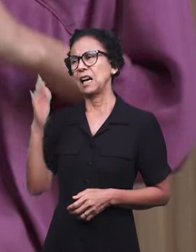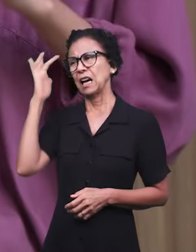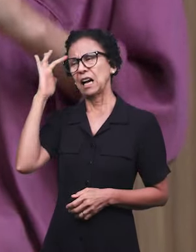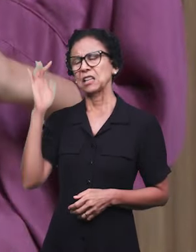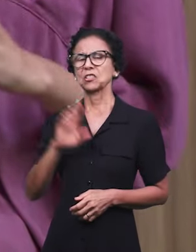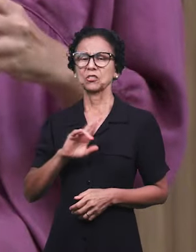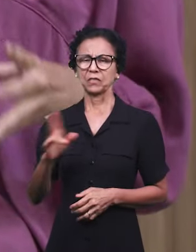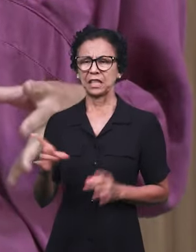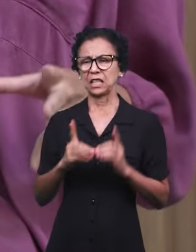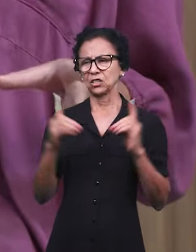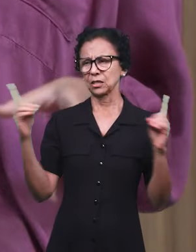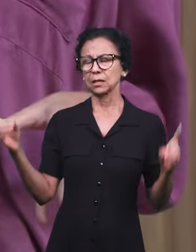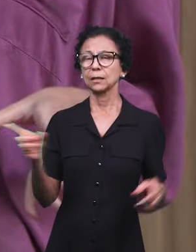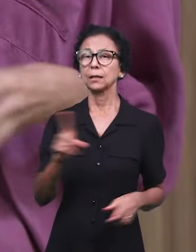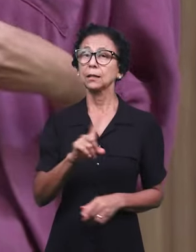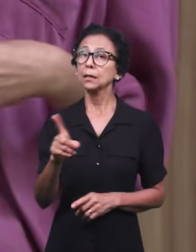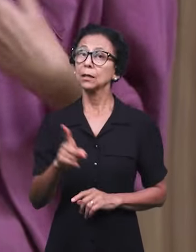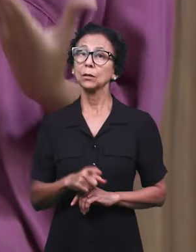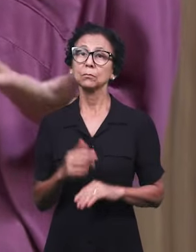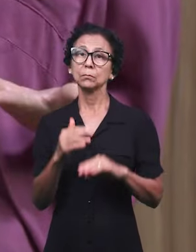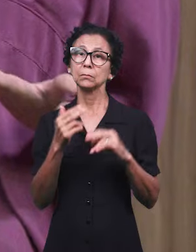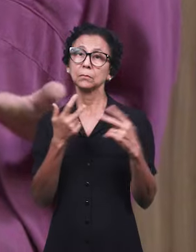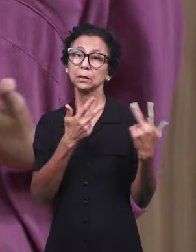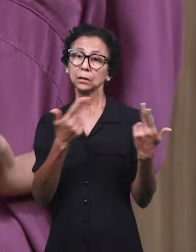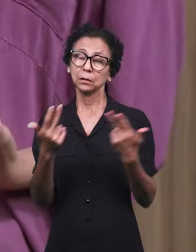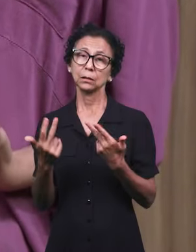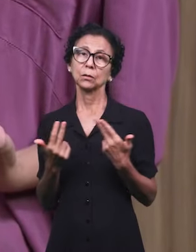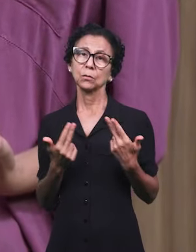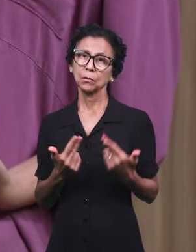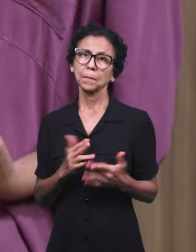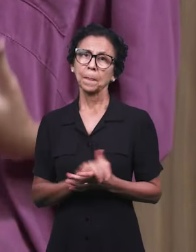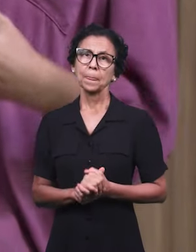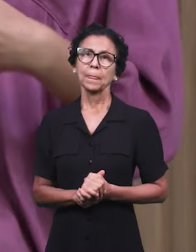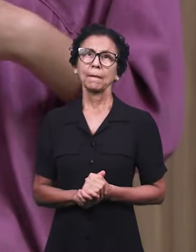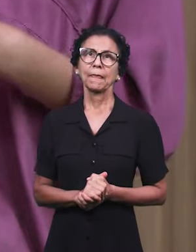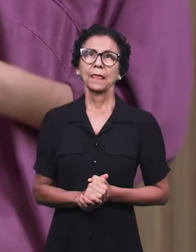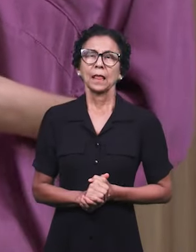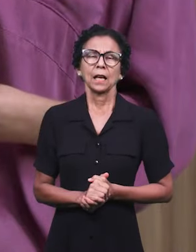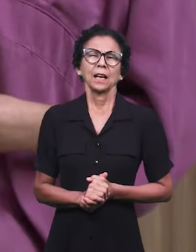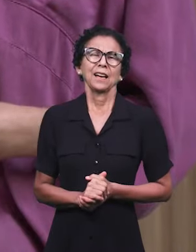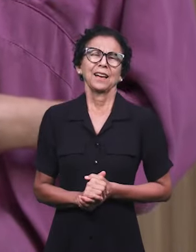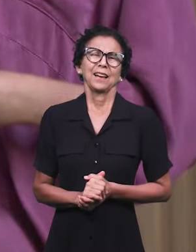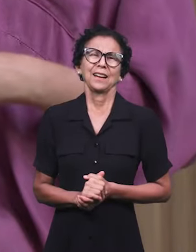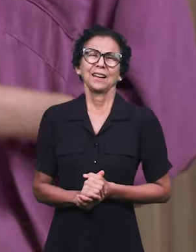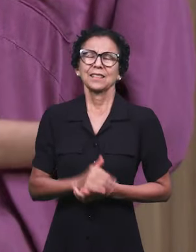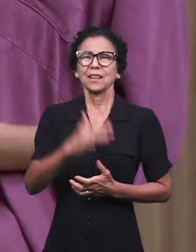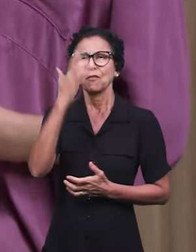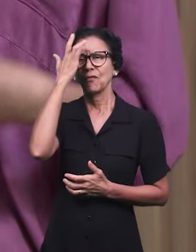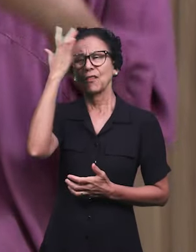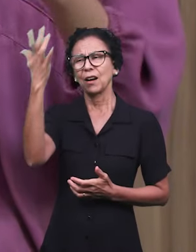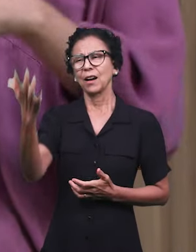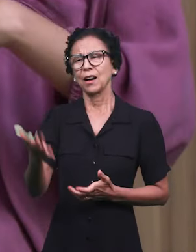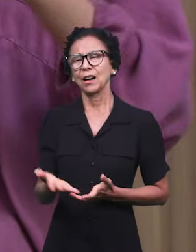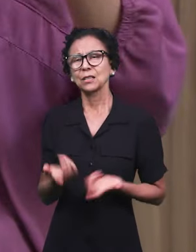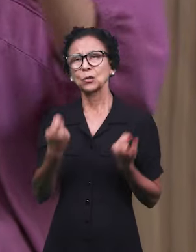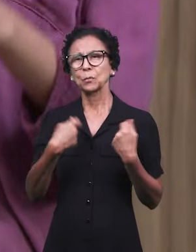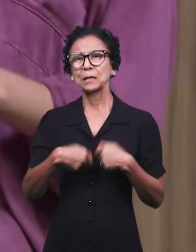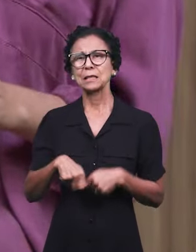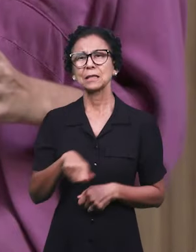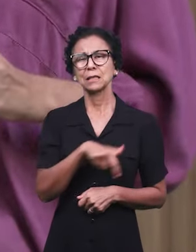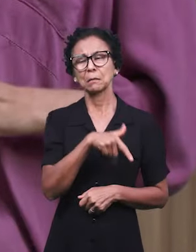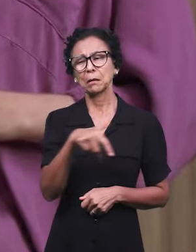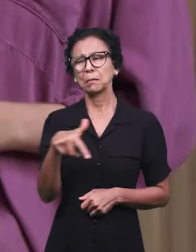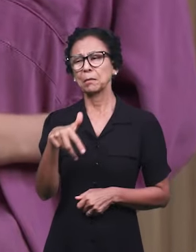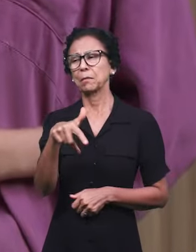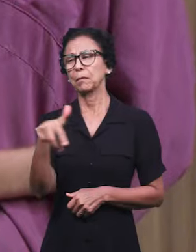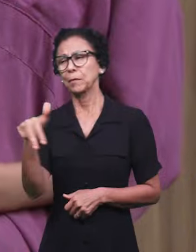presencial? Funciona da mesma forma. Em alguns casos, até facilita, né? Porque a pessoa não precisa se deslocar, não tem aquela intercorrência no